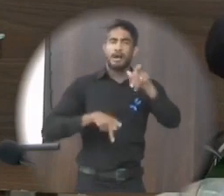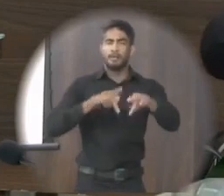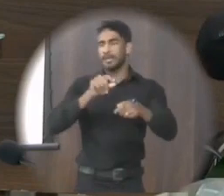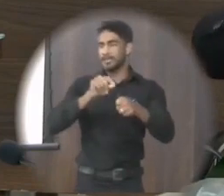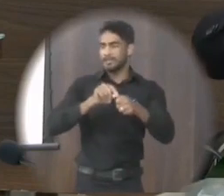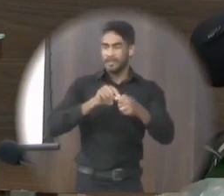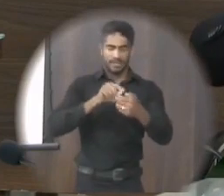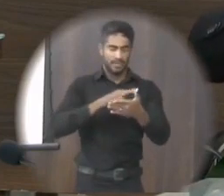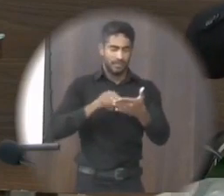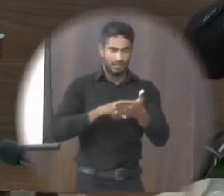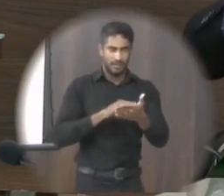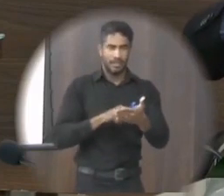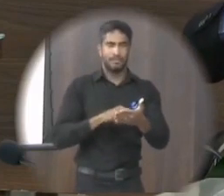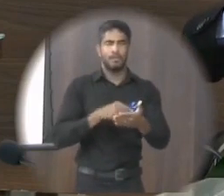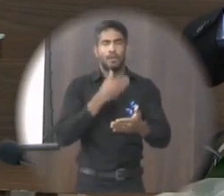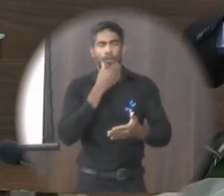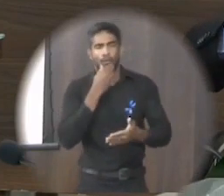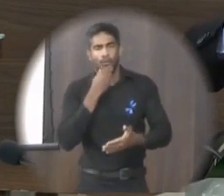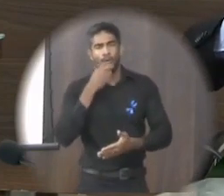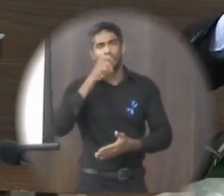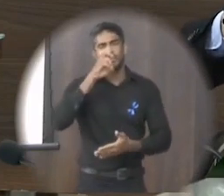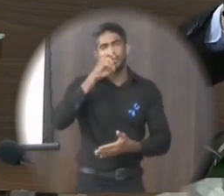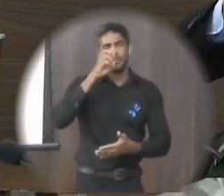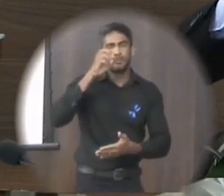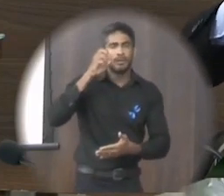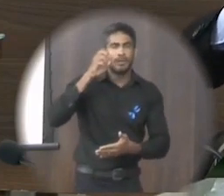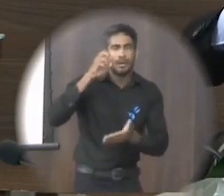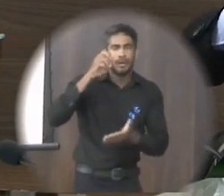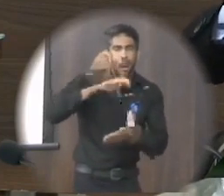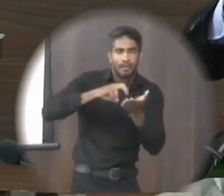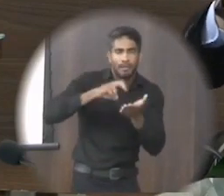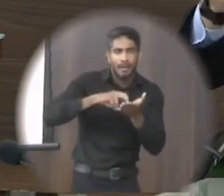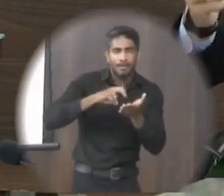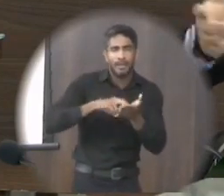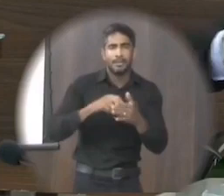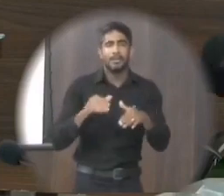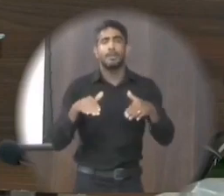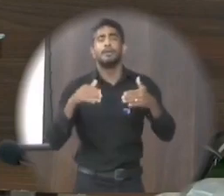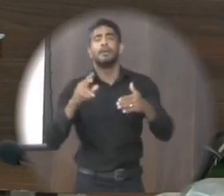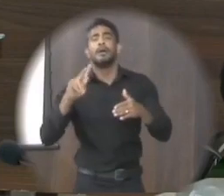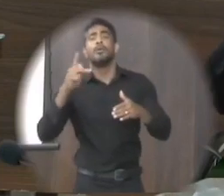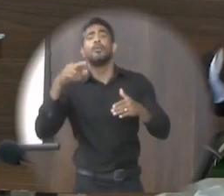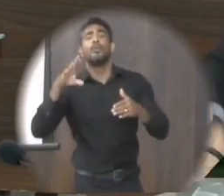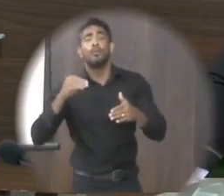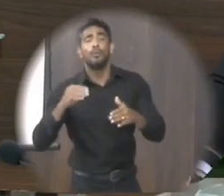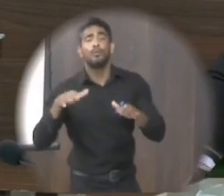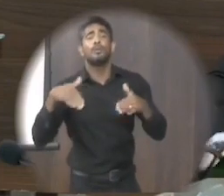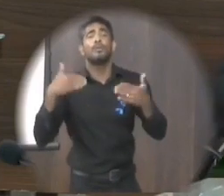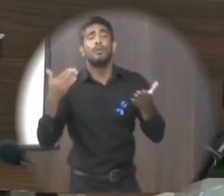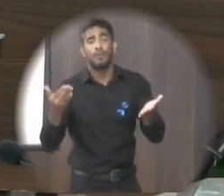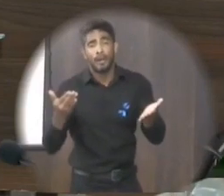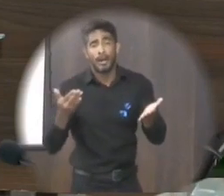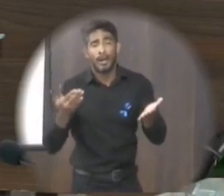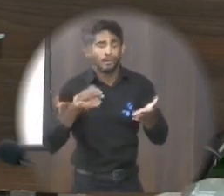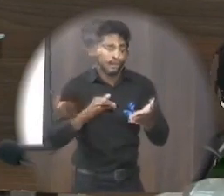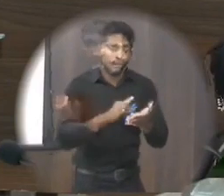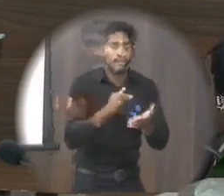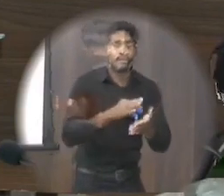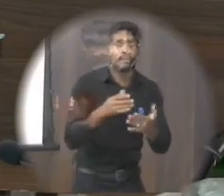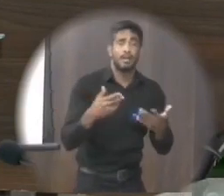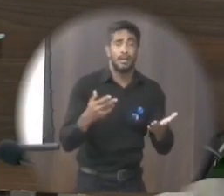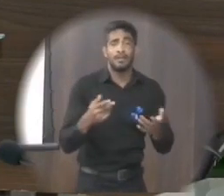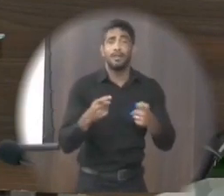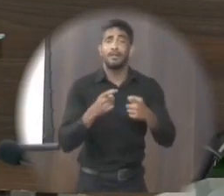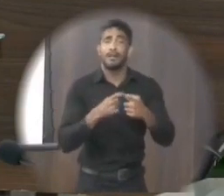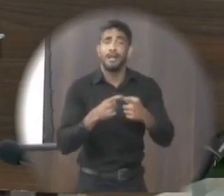aquele senhor 5 horas da manhã na praça do Dr. Rocket, Hugo, cadê minha cirurgia? Eu falei, meu amigo, é só 15 vagas, tem uma médica